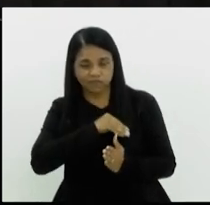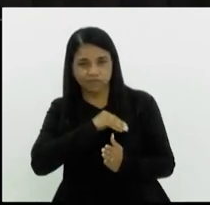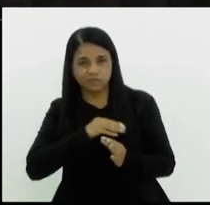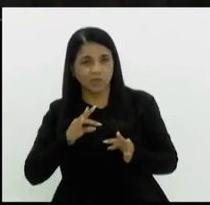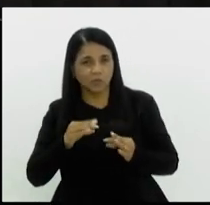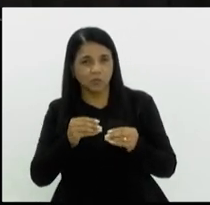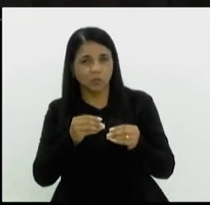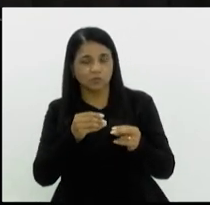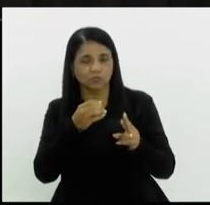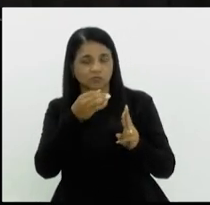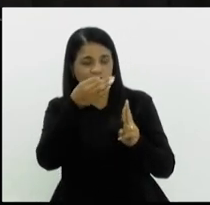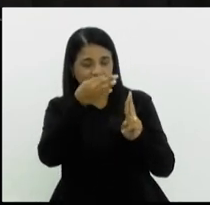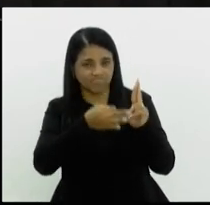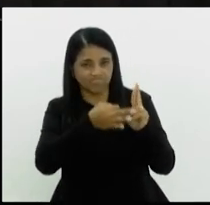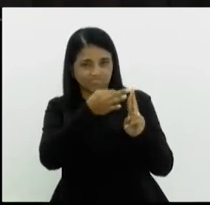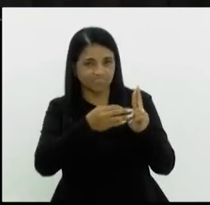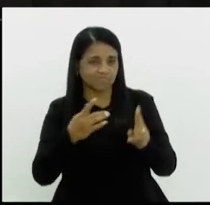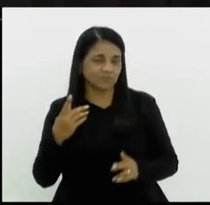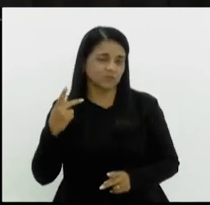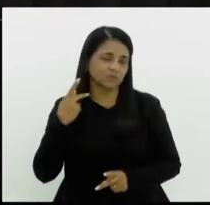públicos do Brasil.